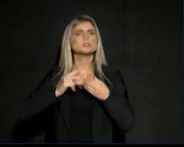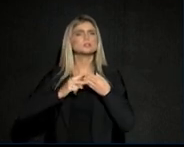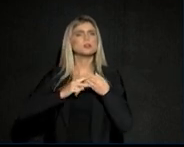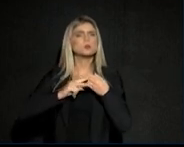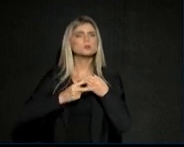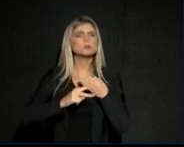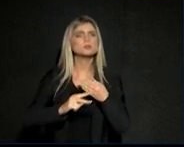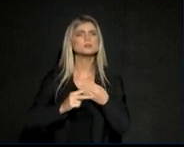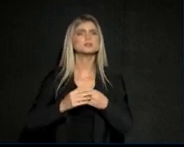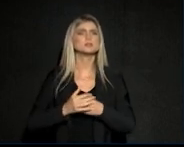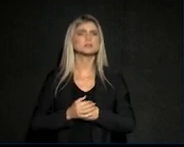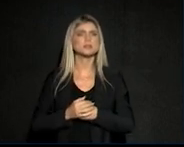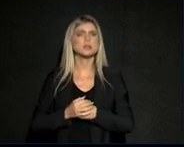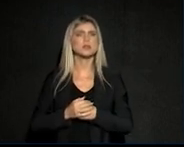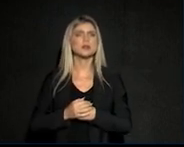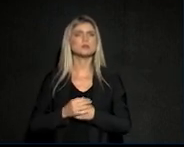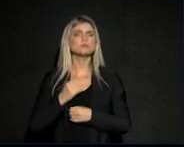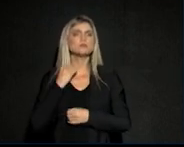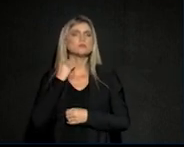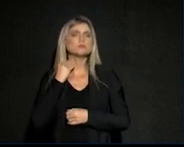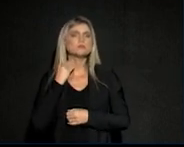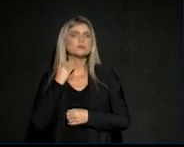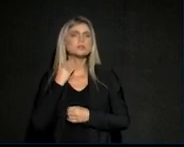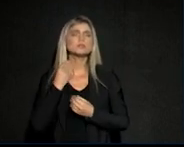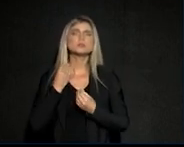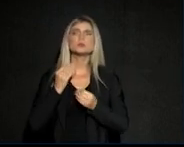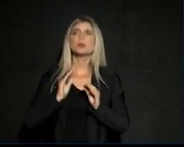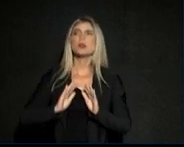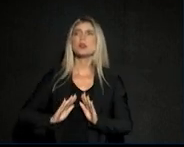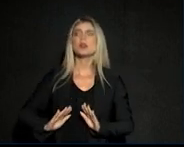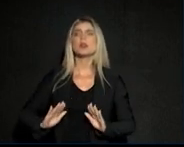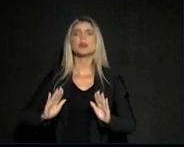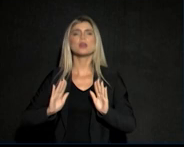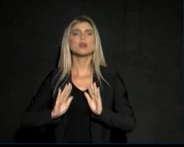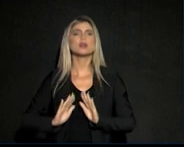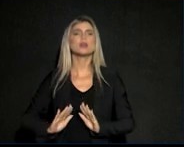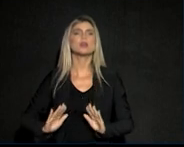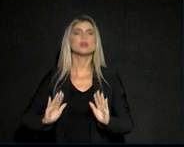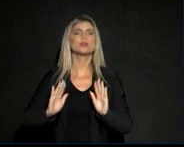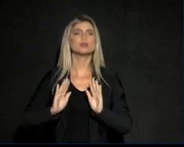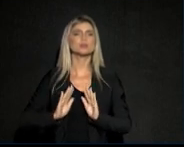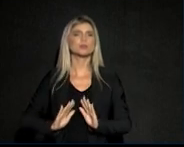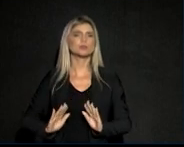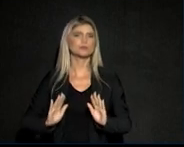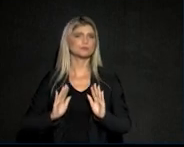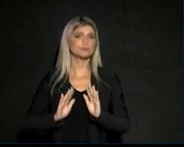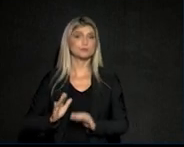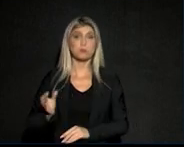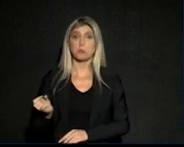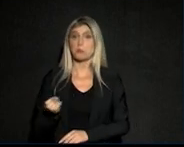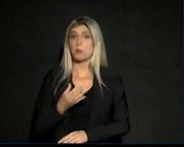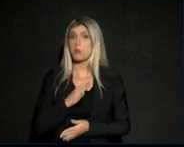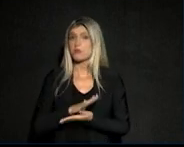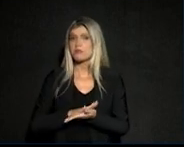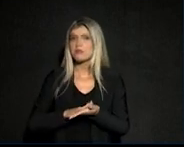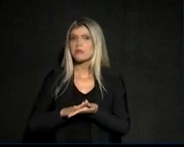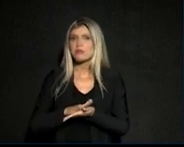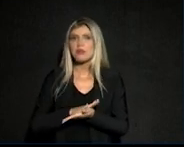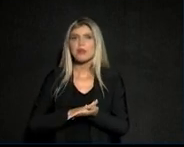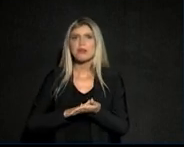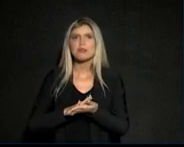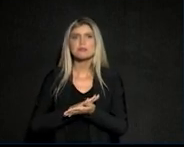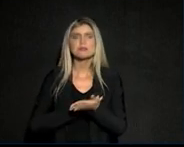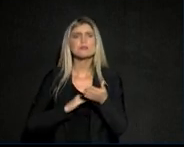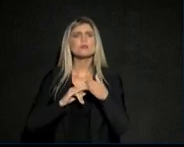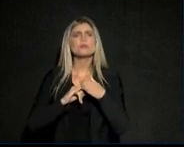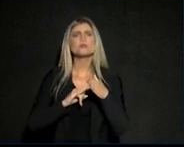de ser monopolista o banco ele começa a ficar um pouco lento valor intangível baixo não se moderniza e a gente são